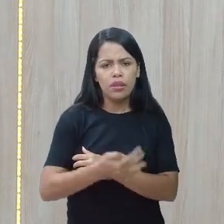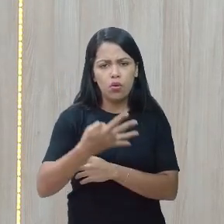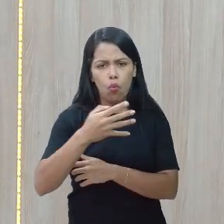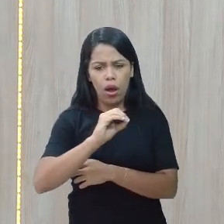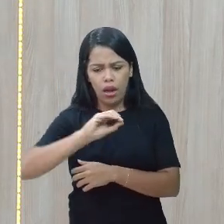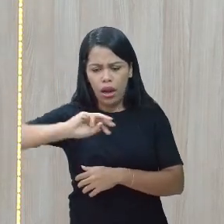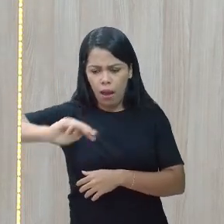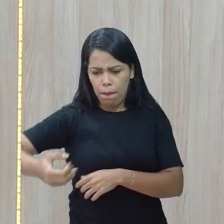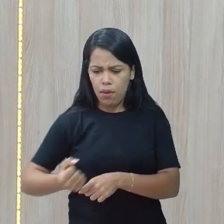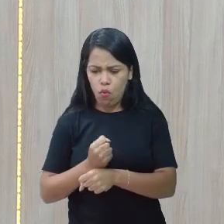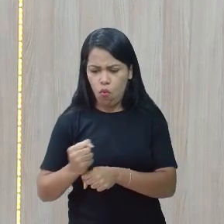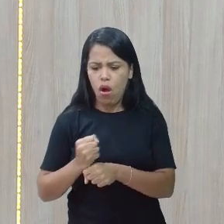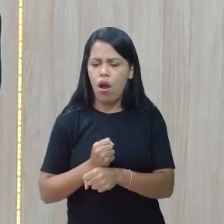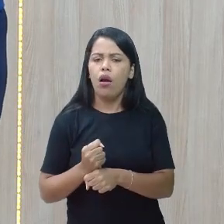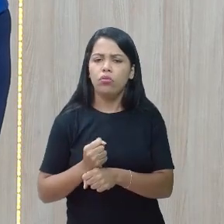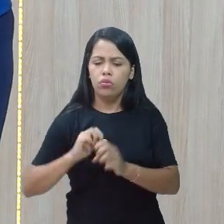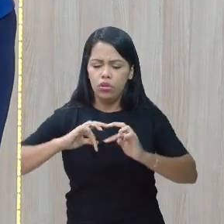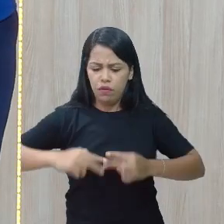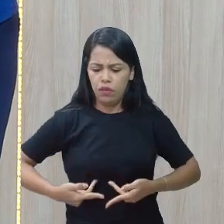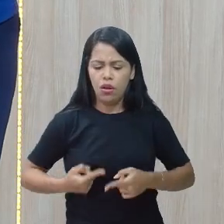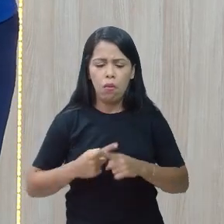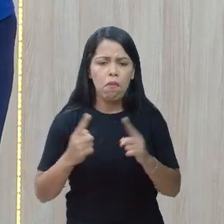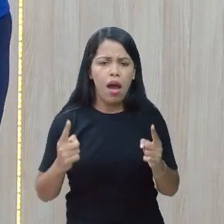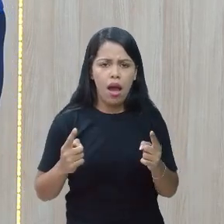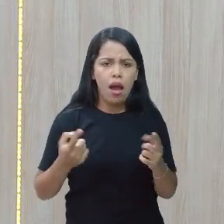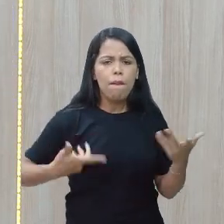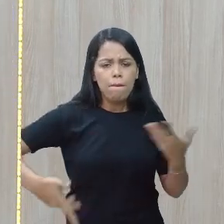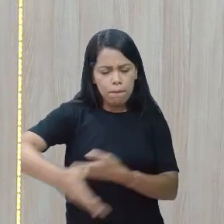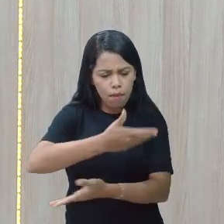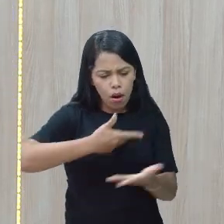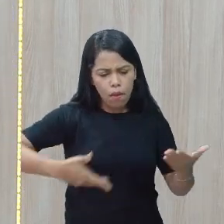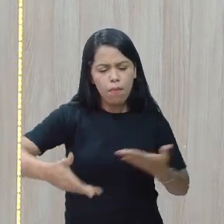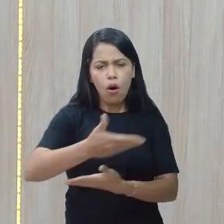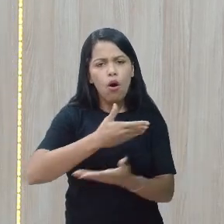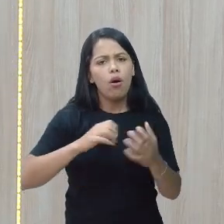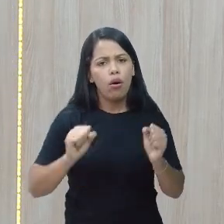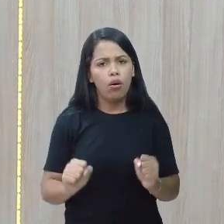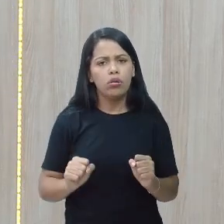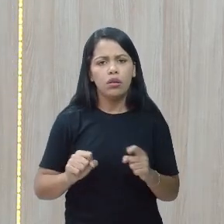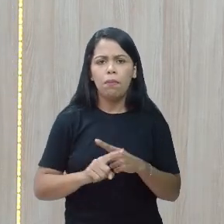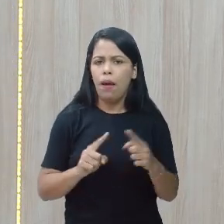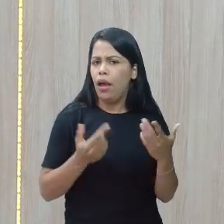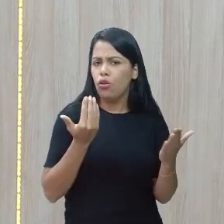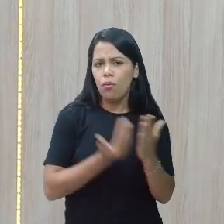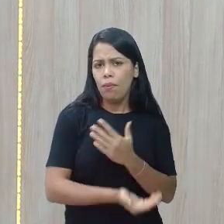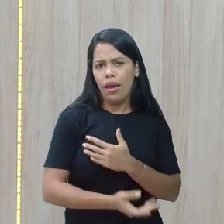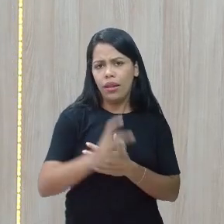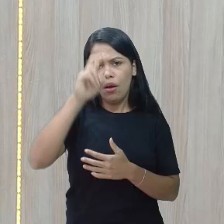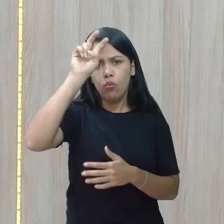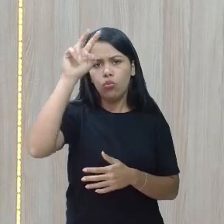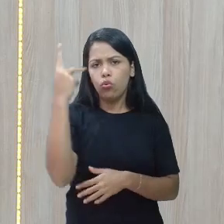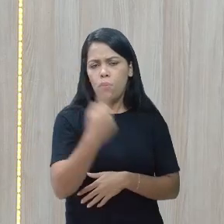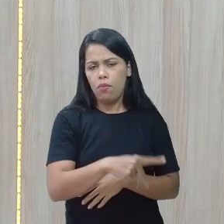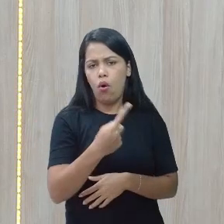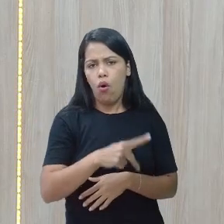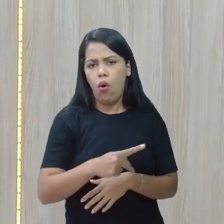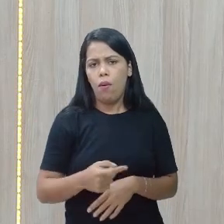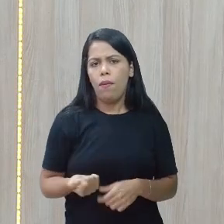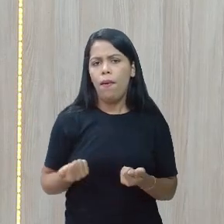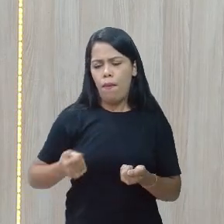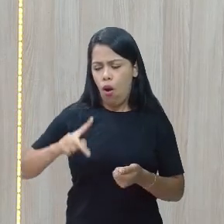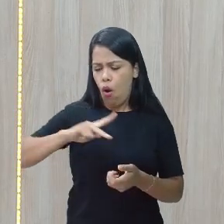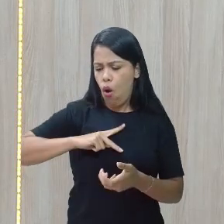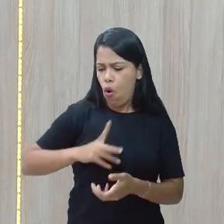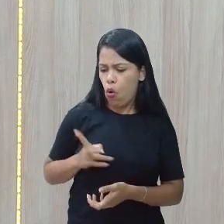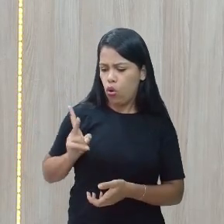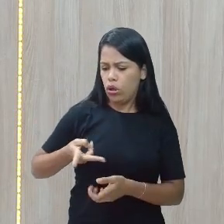de civilização, sem perder, né, a sua própria cultura, né, preservando a sua própria